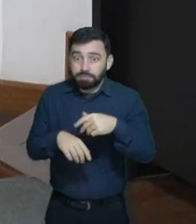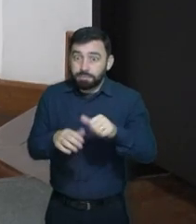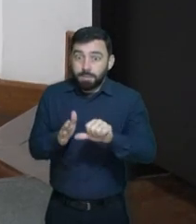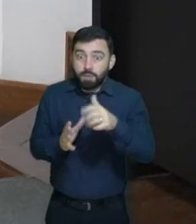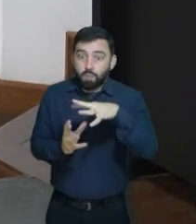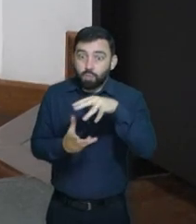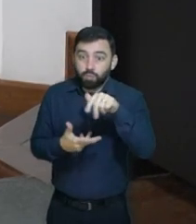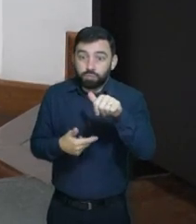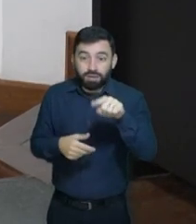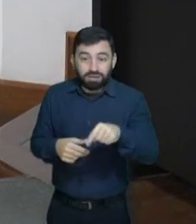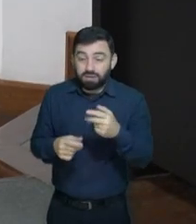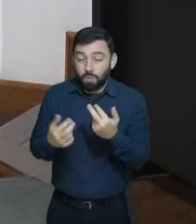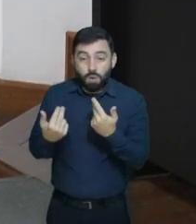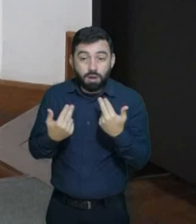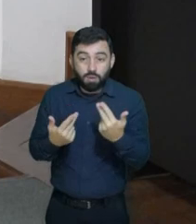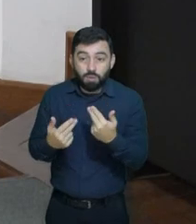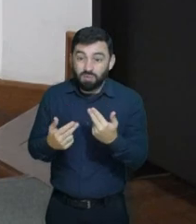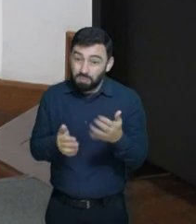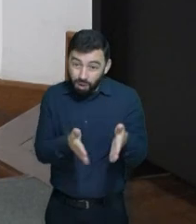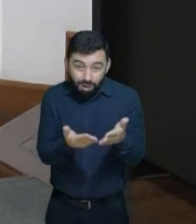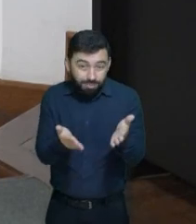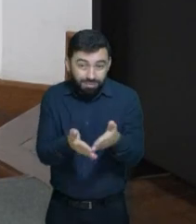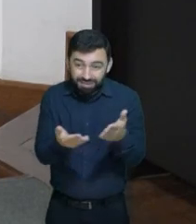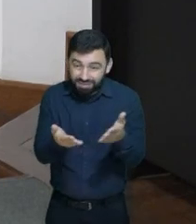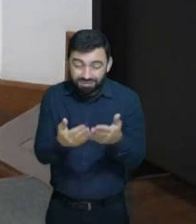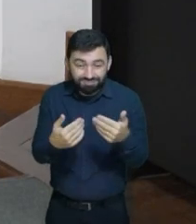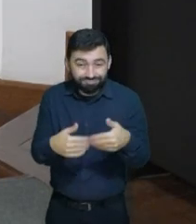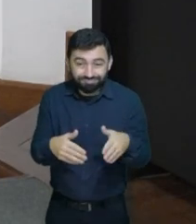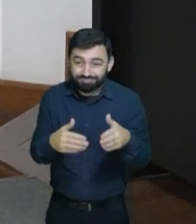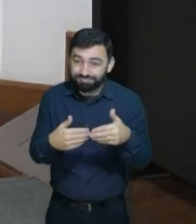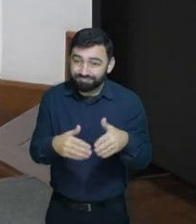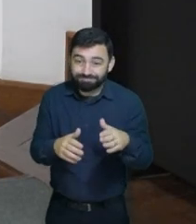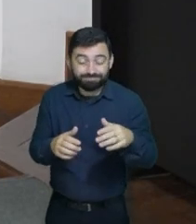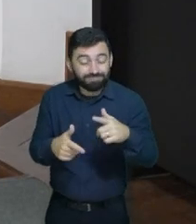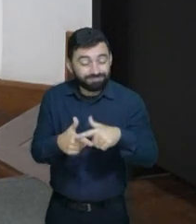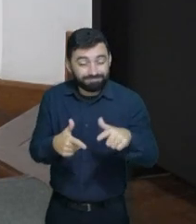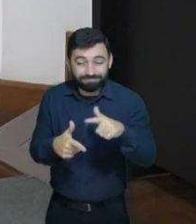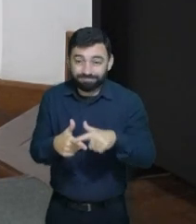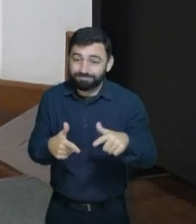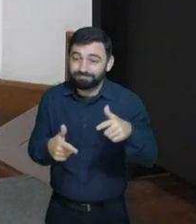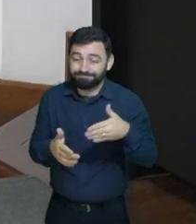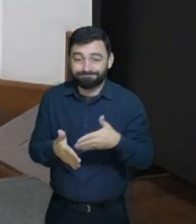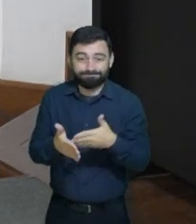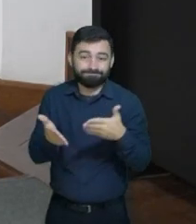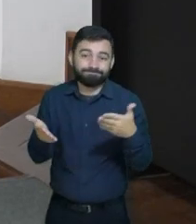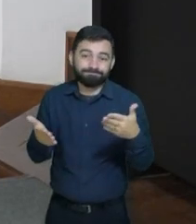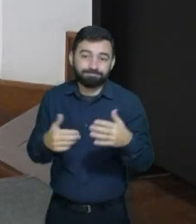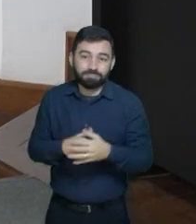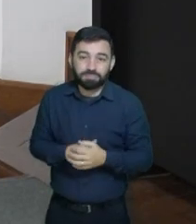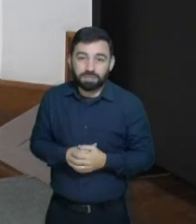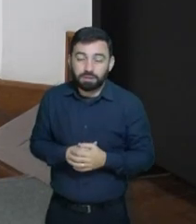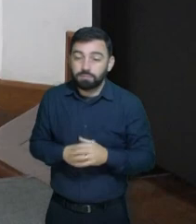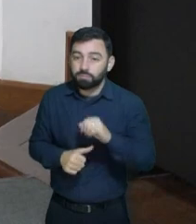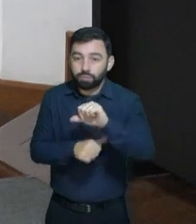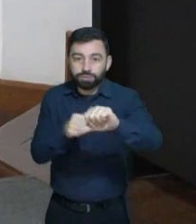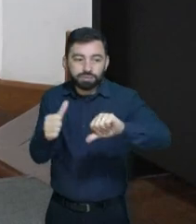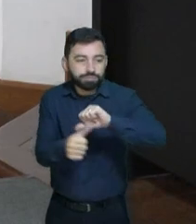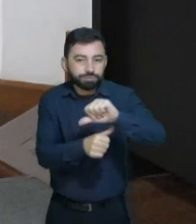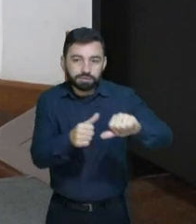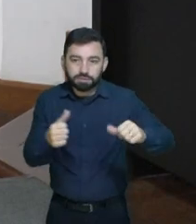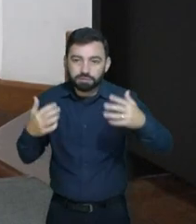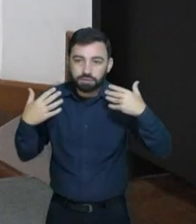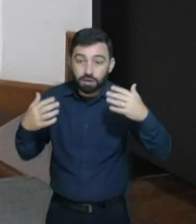mas, igualmente, a população mais pobre foi a mais afetada. Tá? O que aconteceu? Foi mudanças